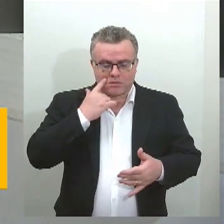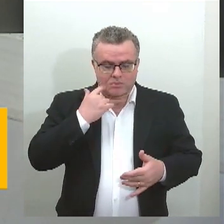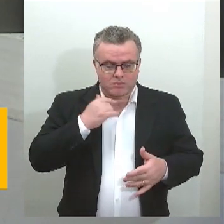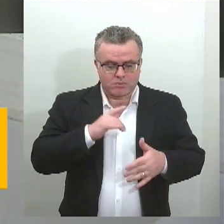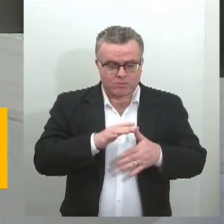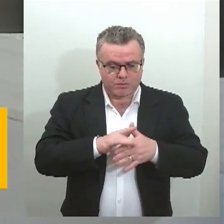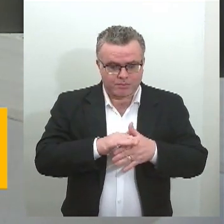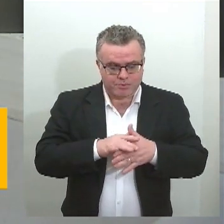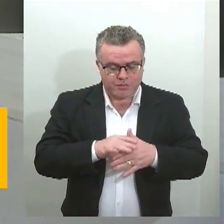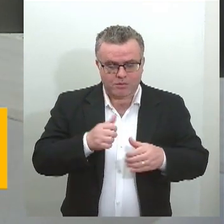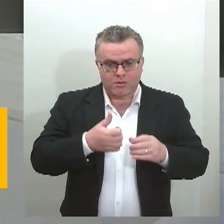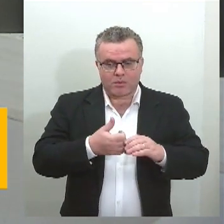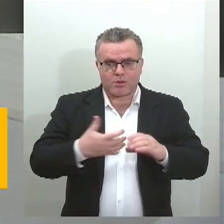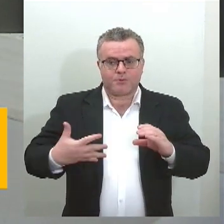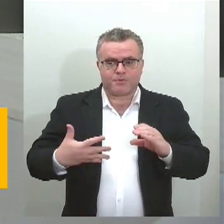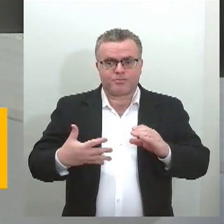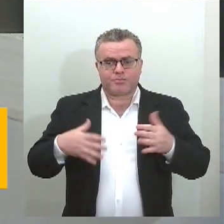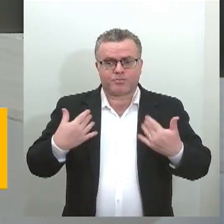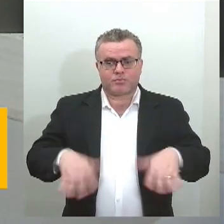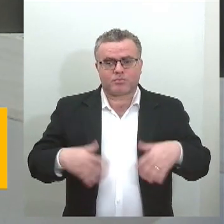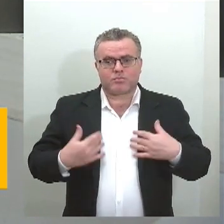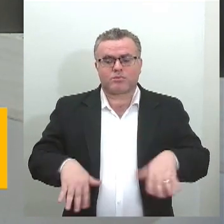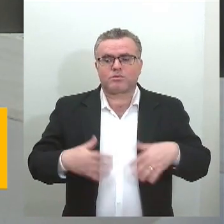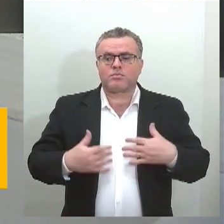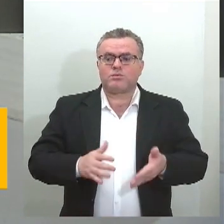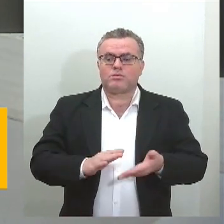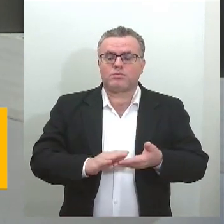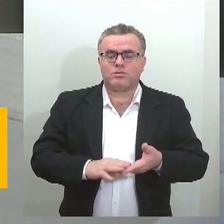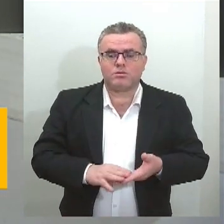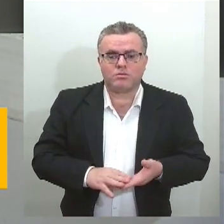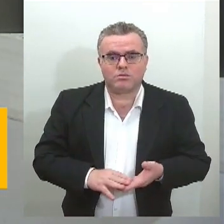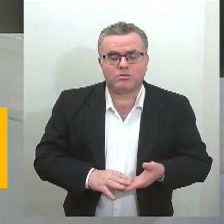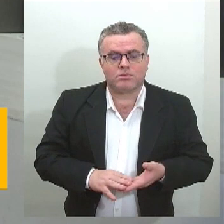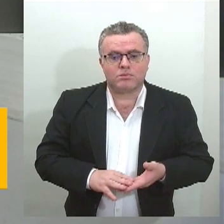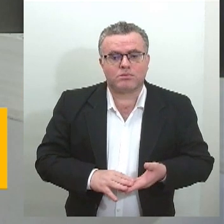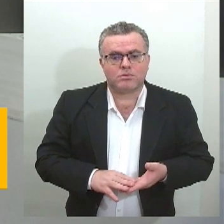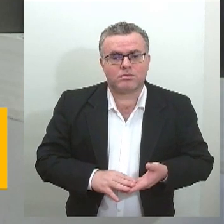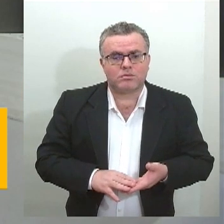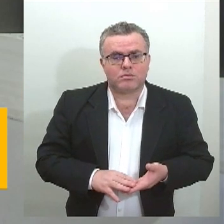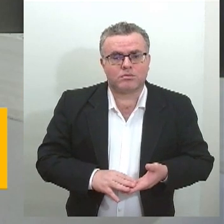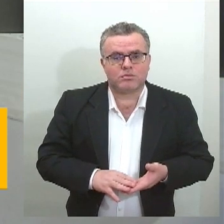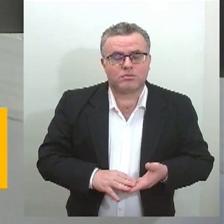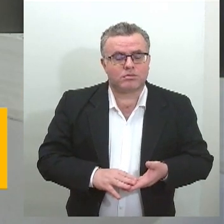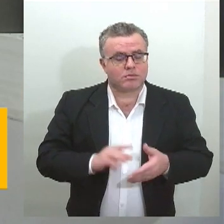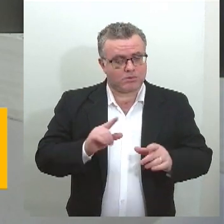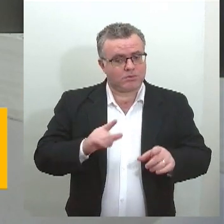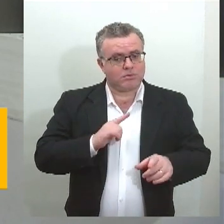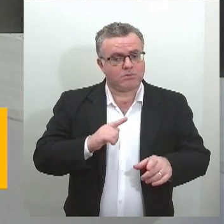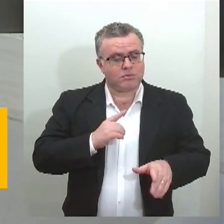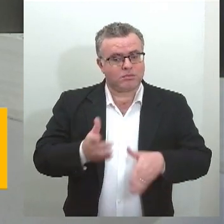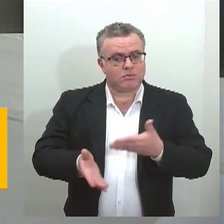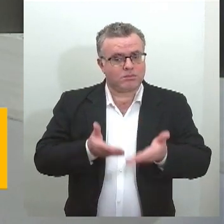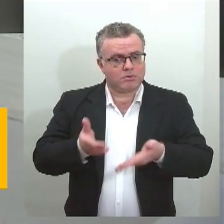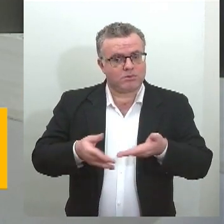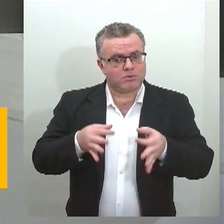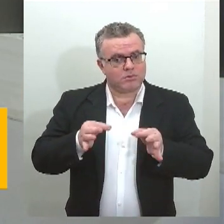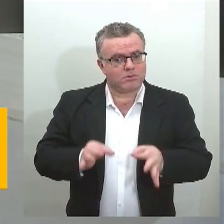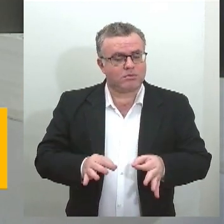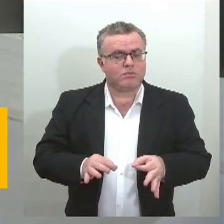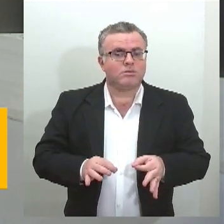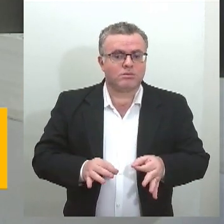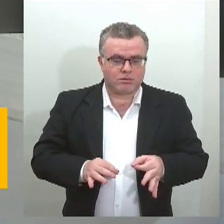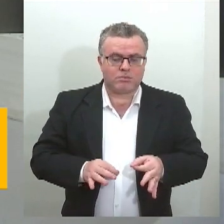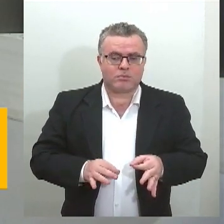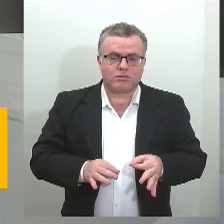a gente está falando de uma doença que não há cura, mas que há tratamento, e tratamento, muitos deles são